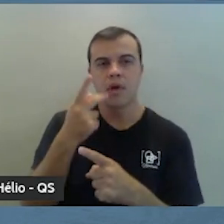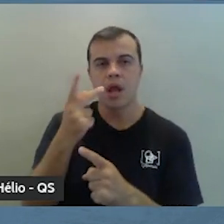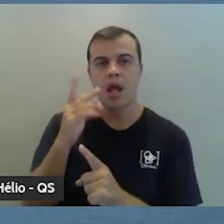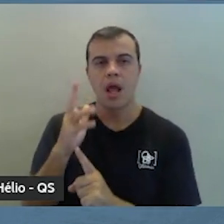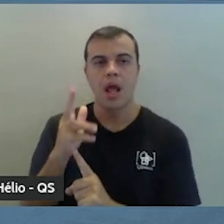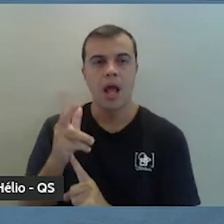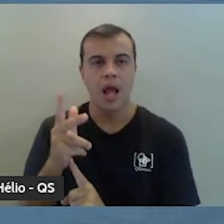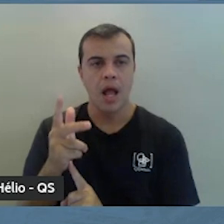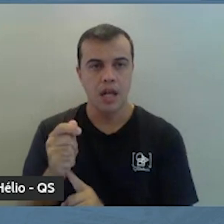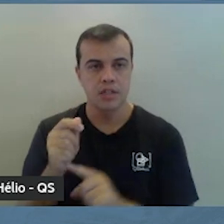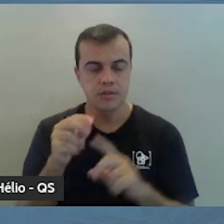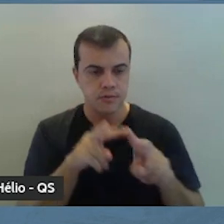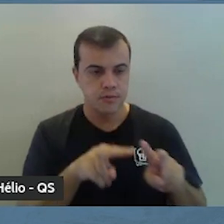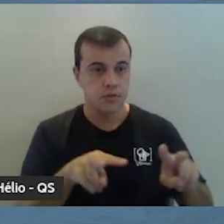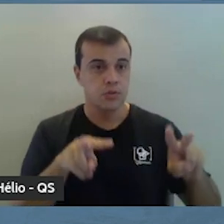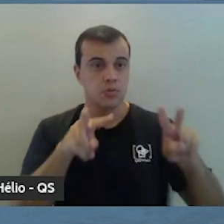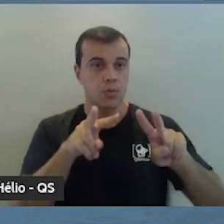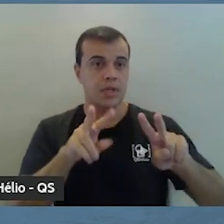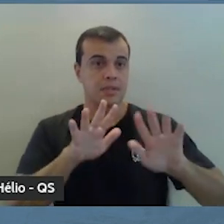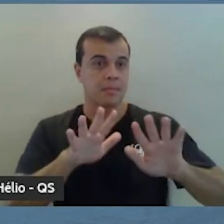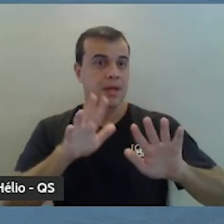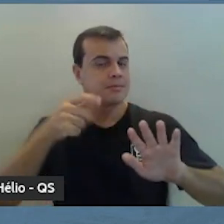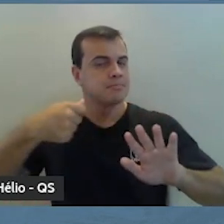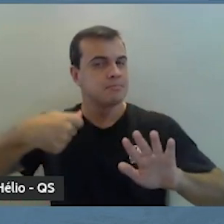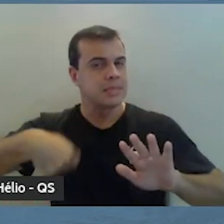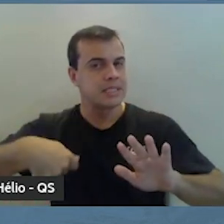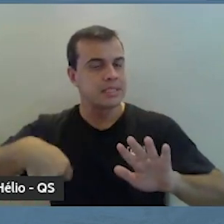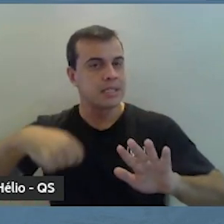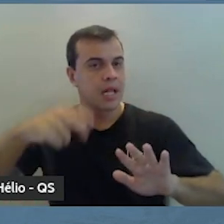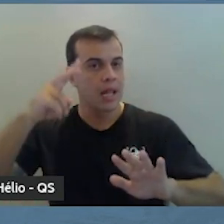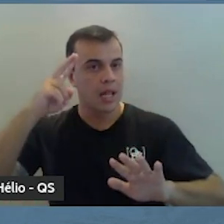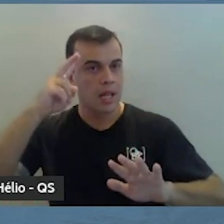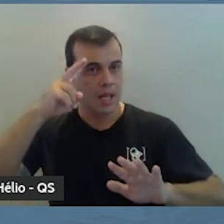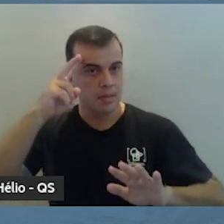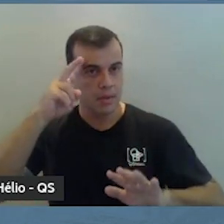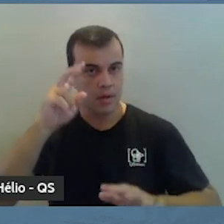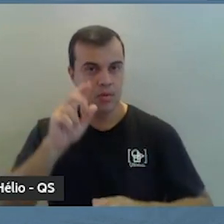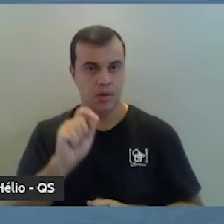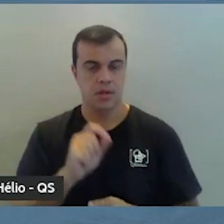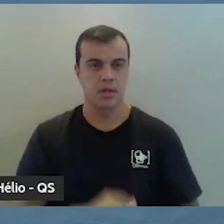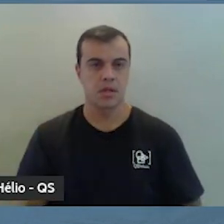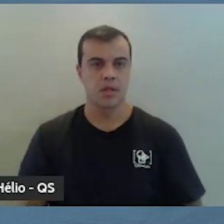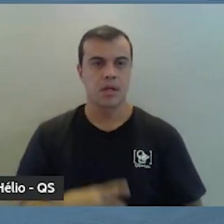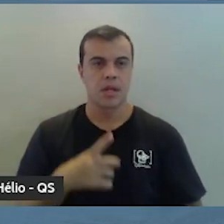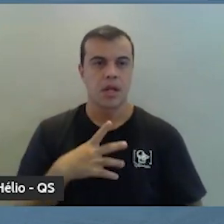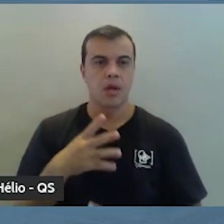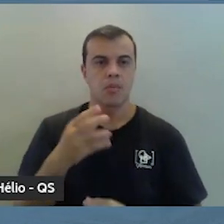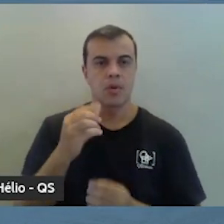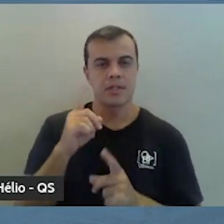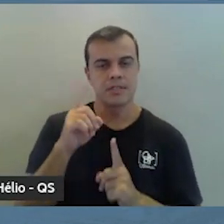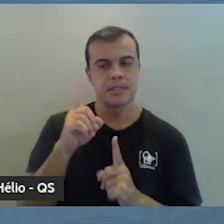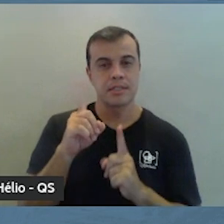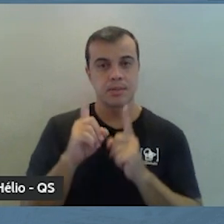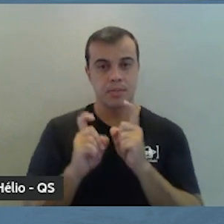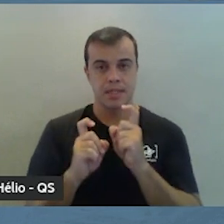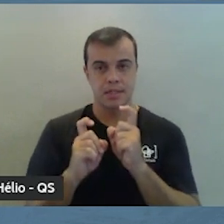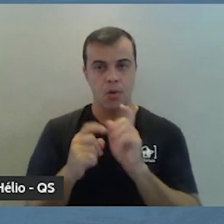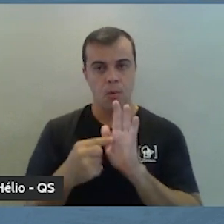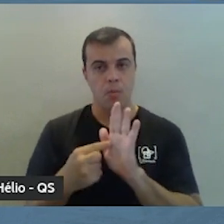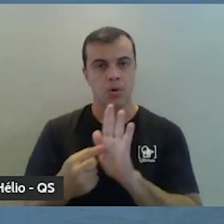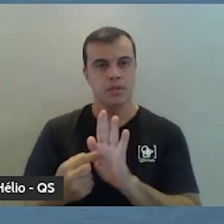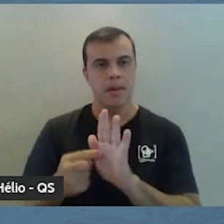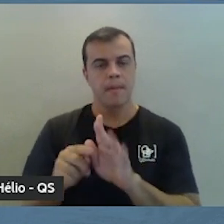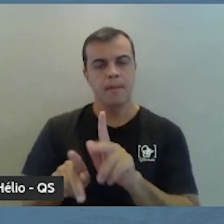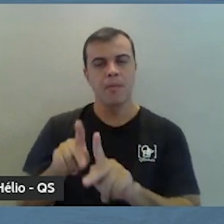visuais, mas a gente tem que lembrar que tem muitas expressões populares que a